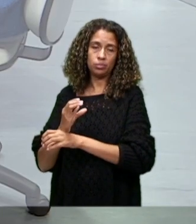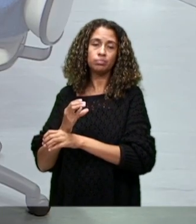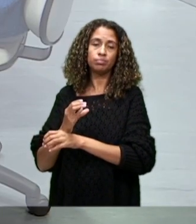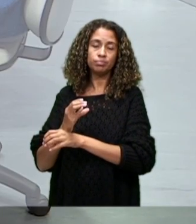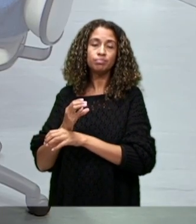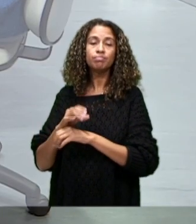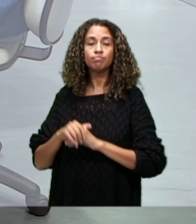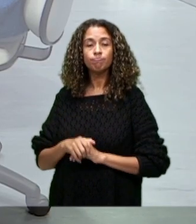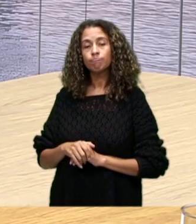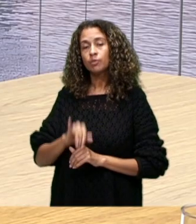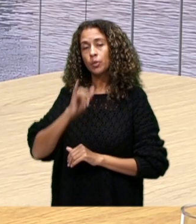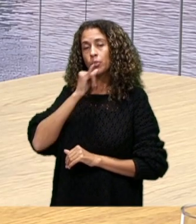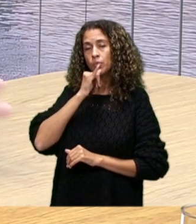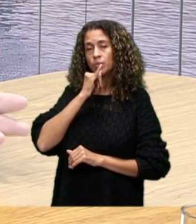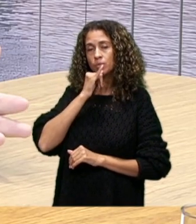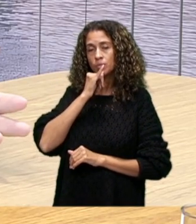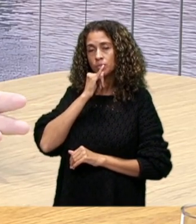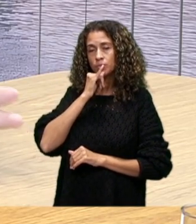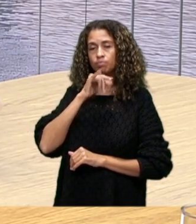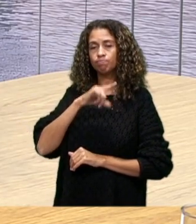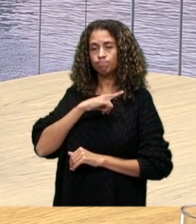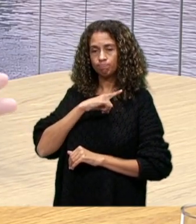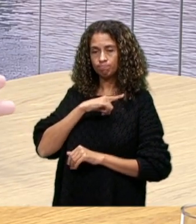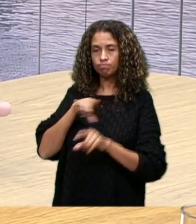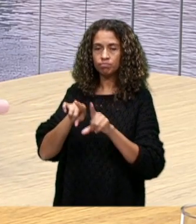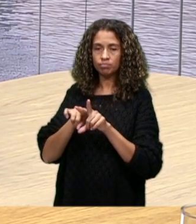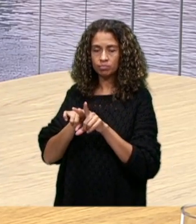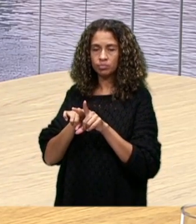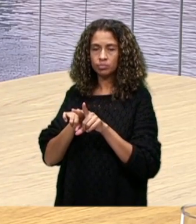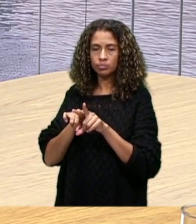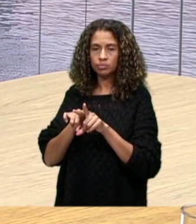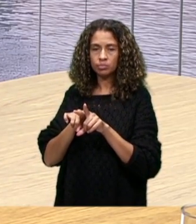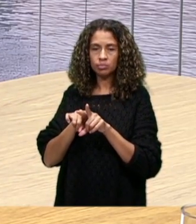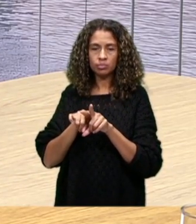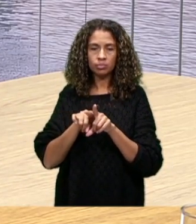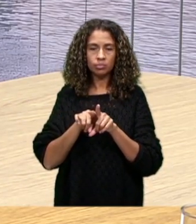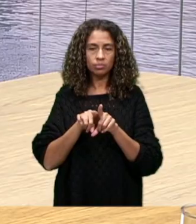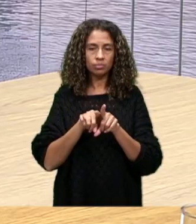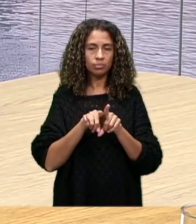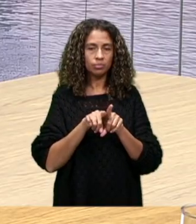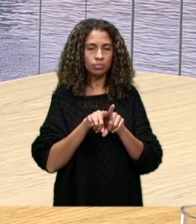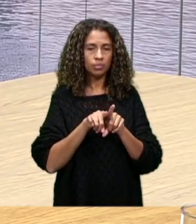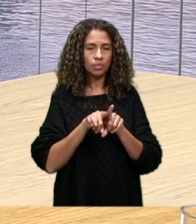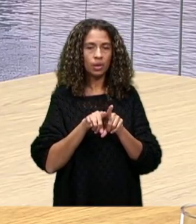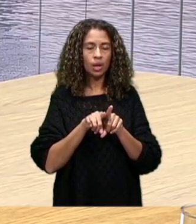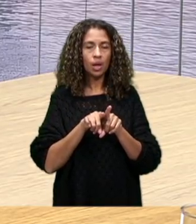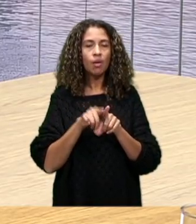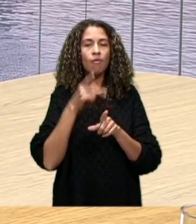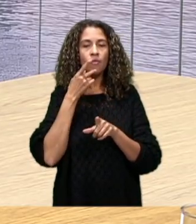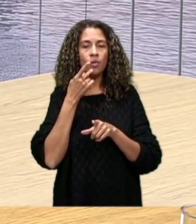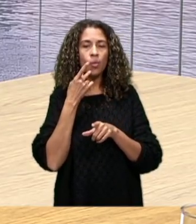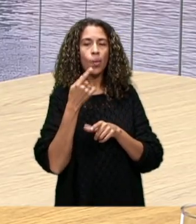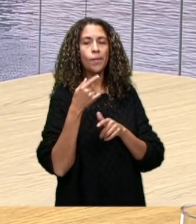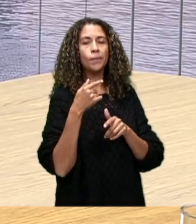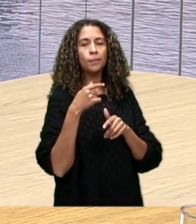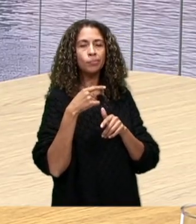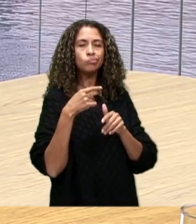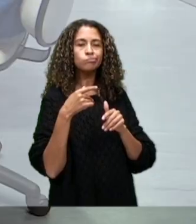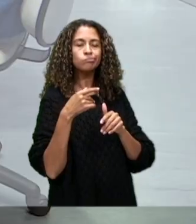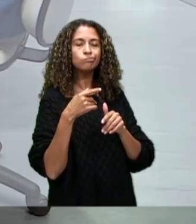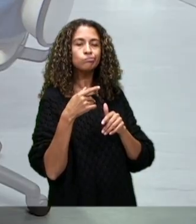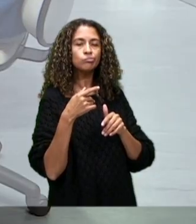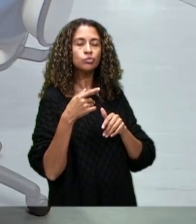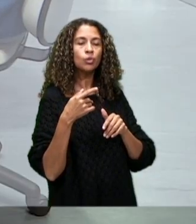No caso, por exemplo, também eu sei que teve uma live chamada Papo Verde, cujo o tema